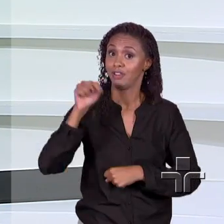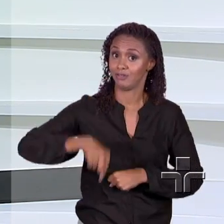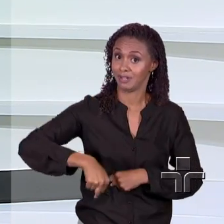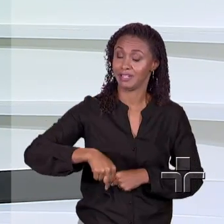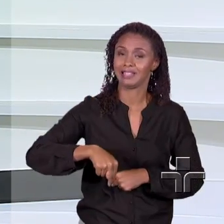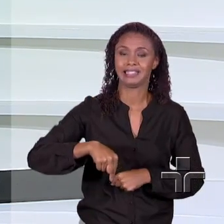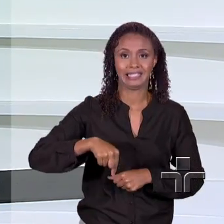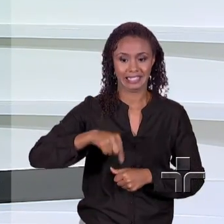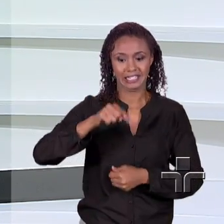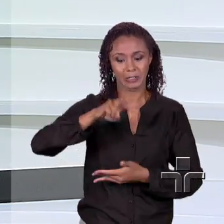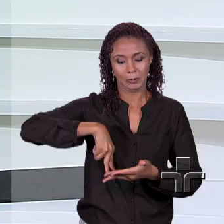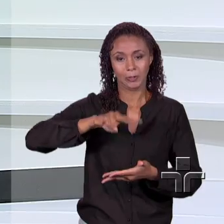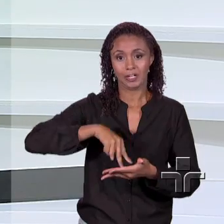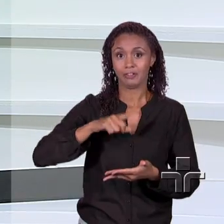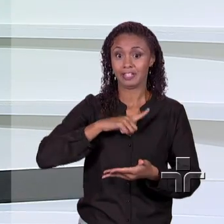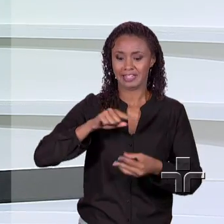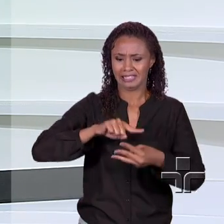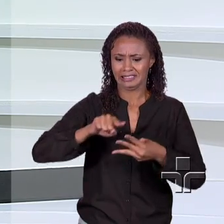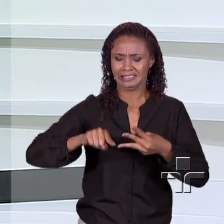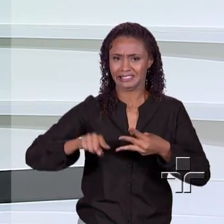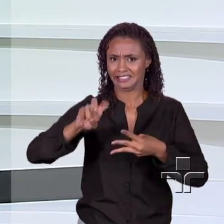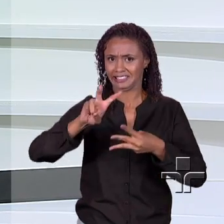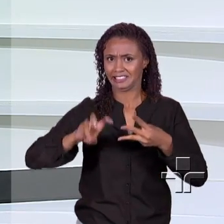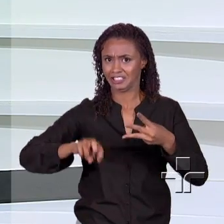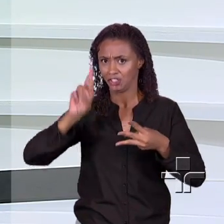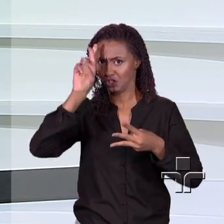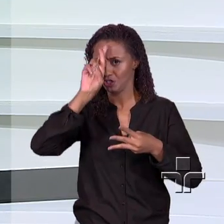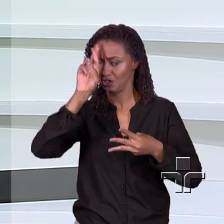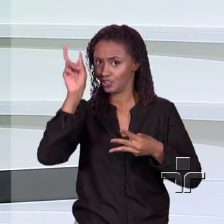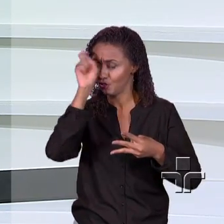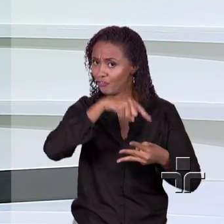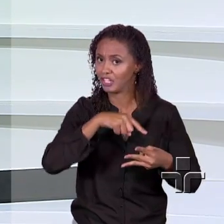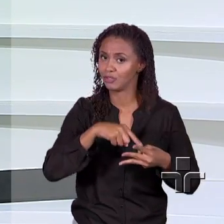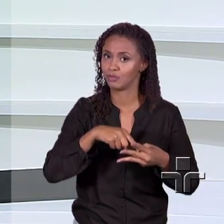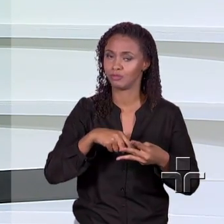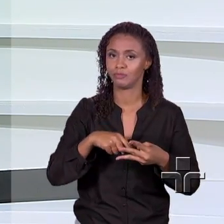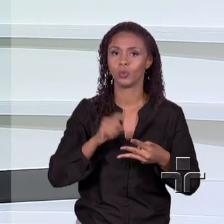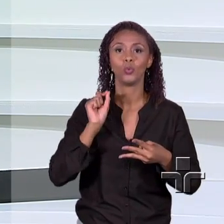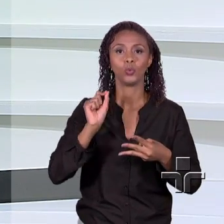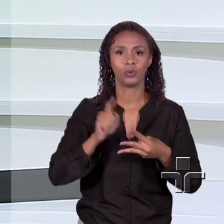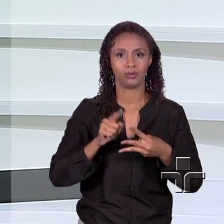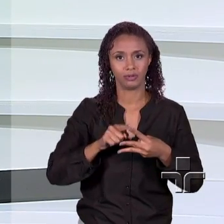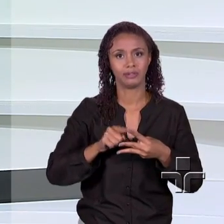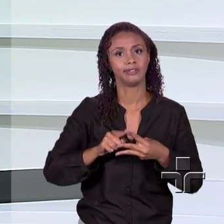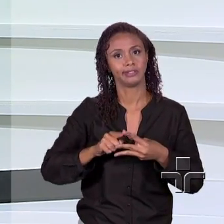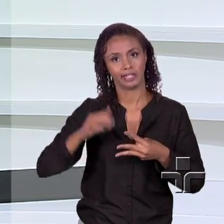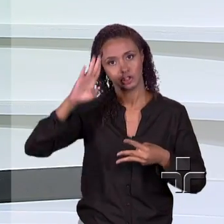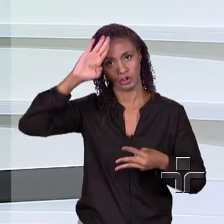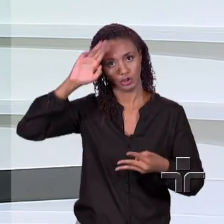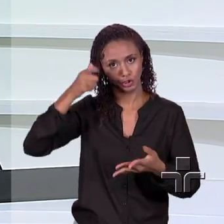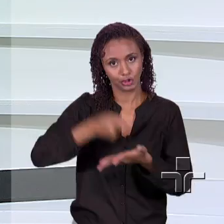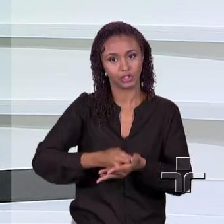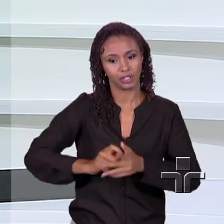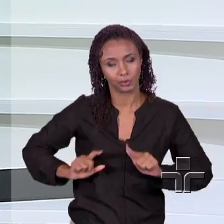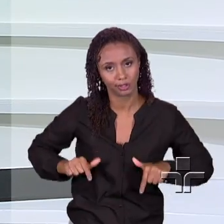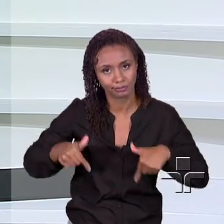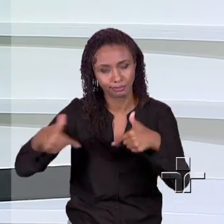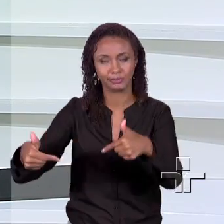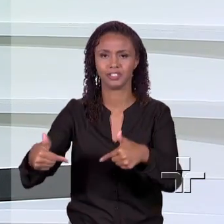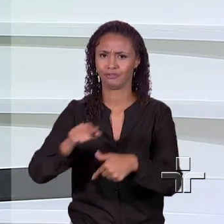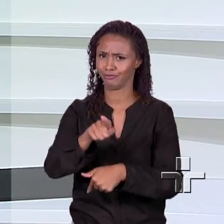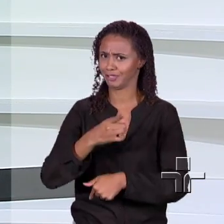ele concilia 3 questões difíceis, uma que é a luta contra a ditadura, sem nenhum medo de falar,